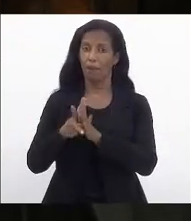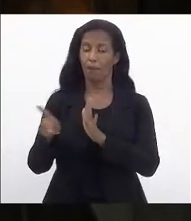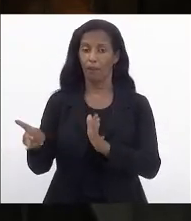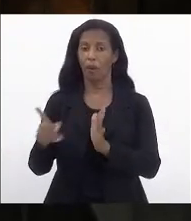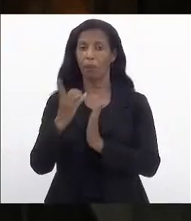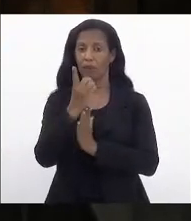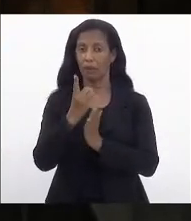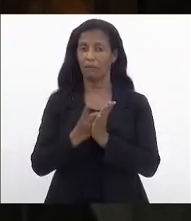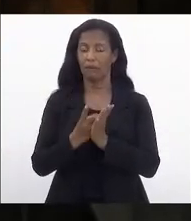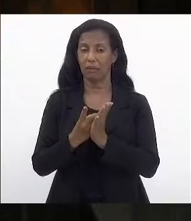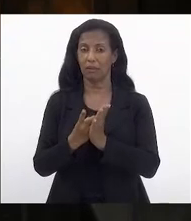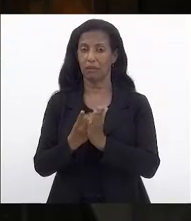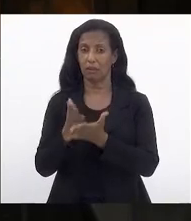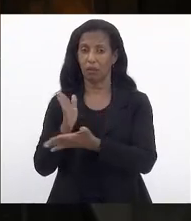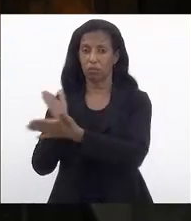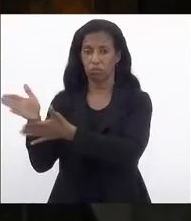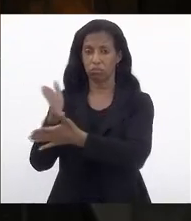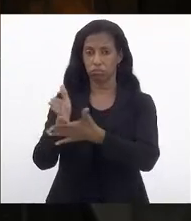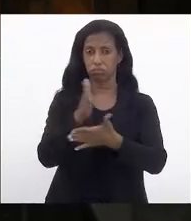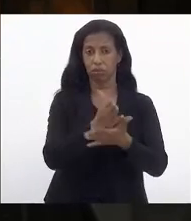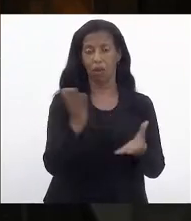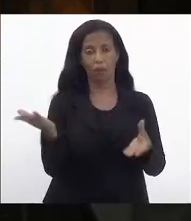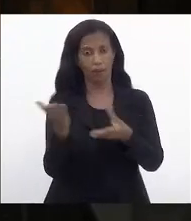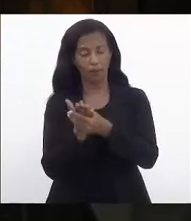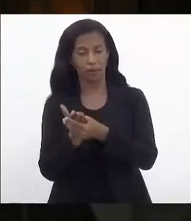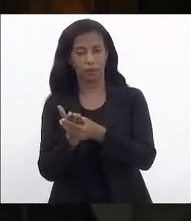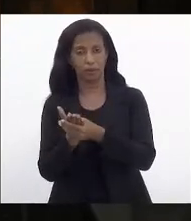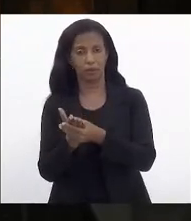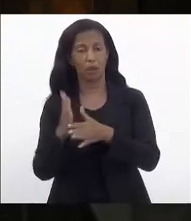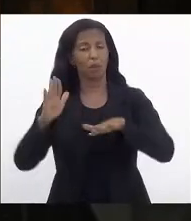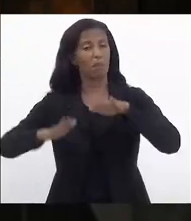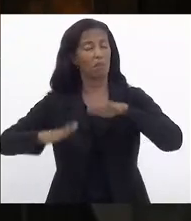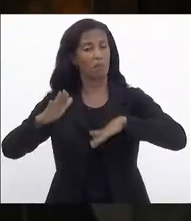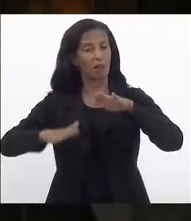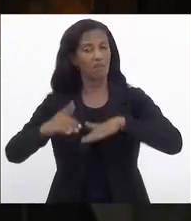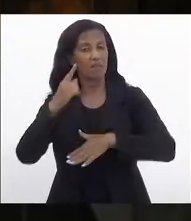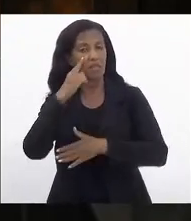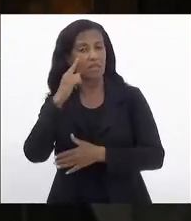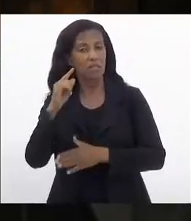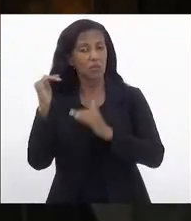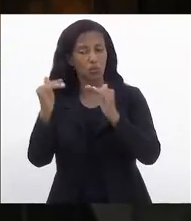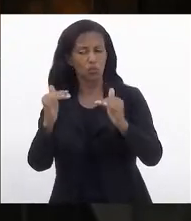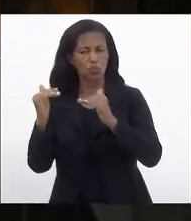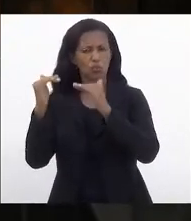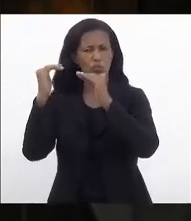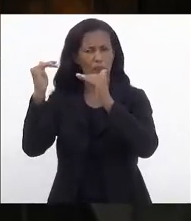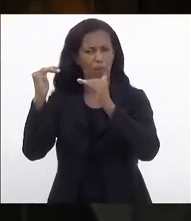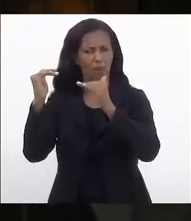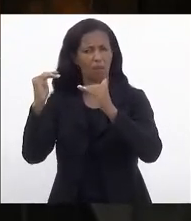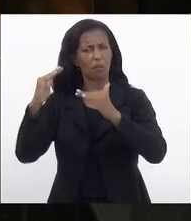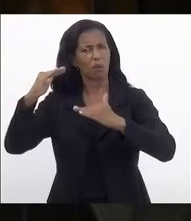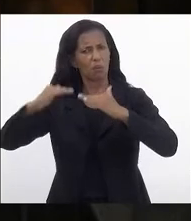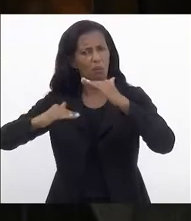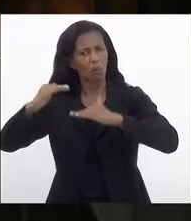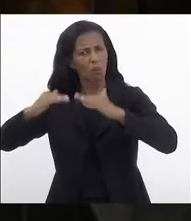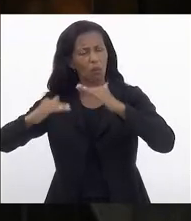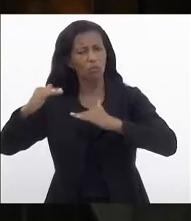declaração para ver que pelo menos o supremo modula essa questão